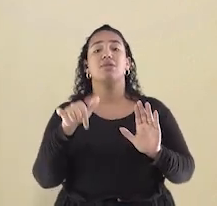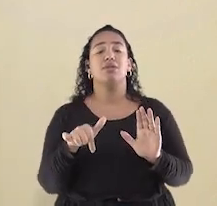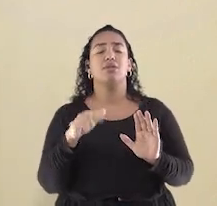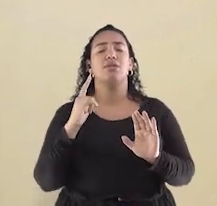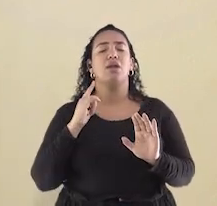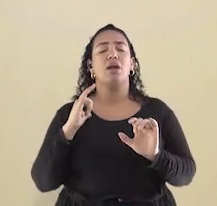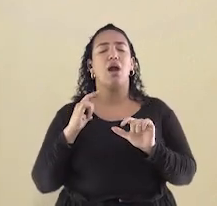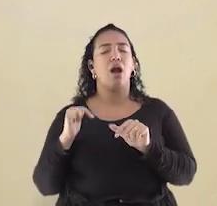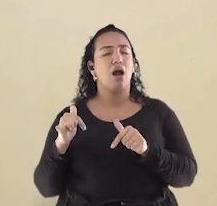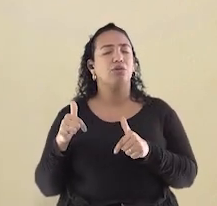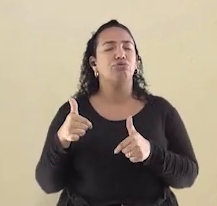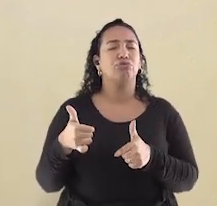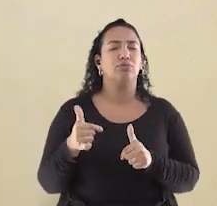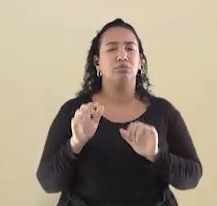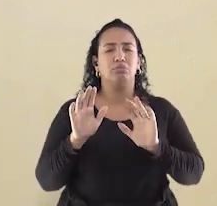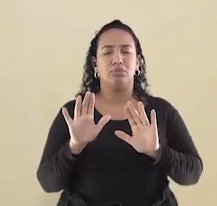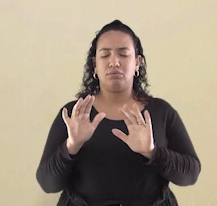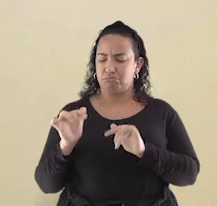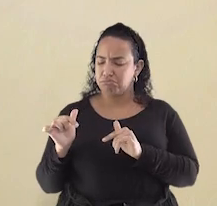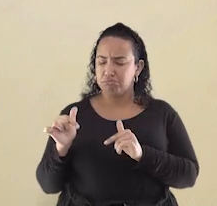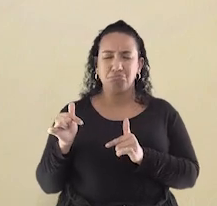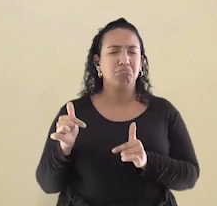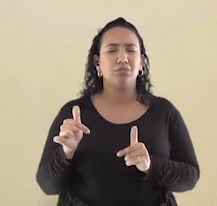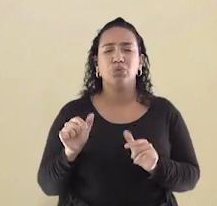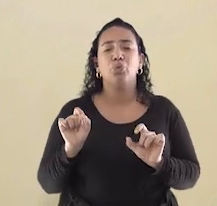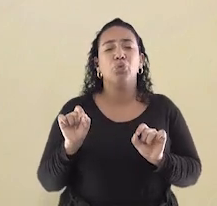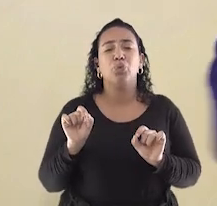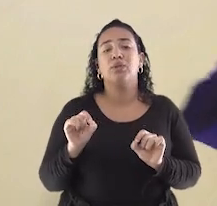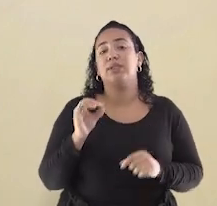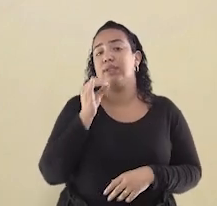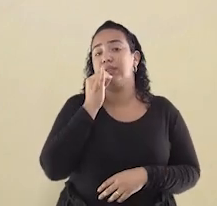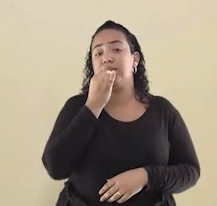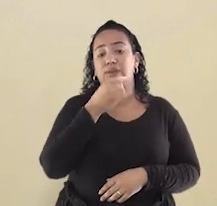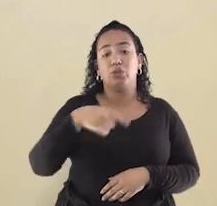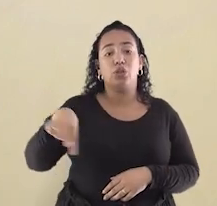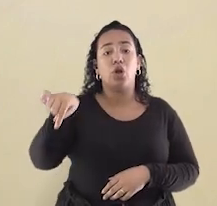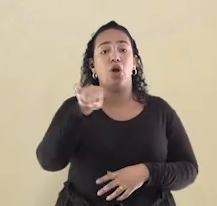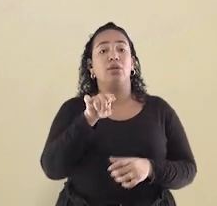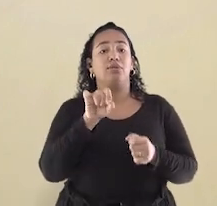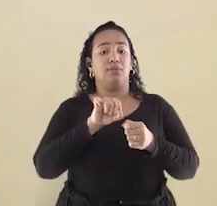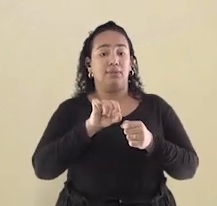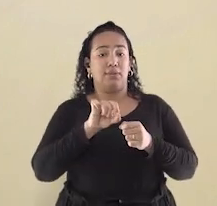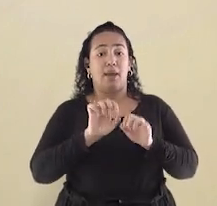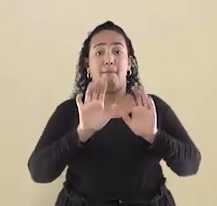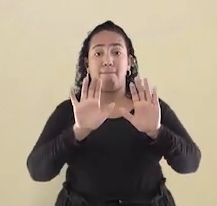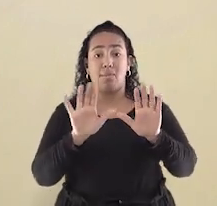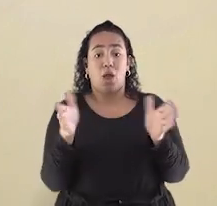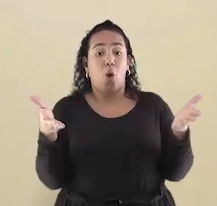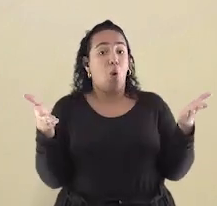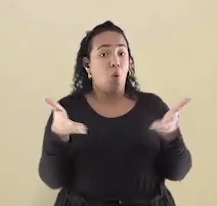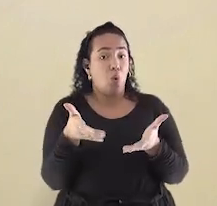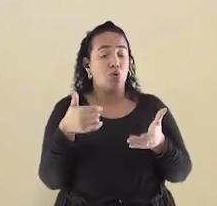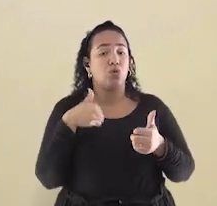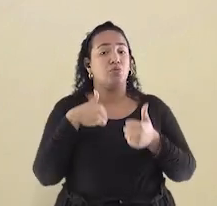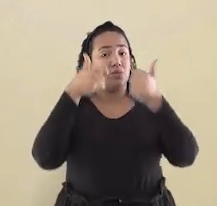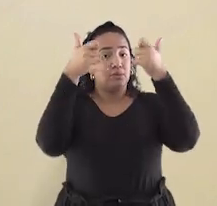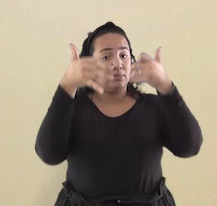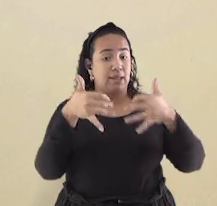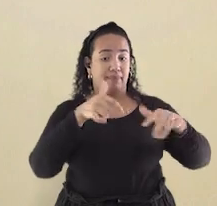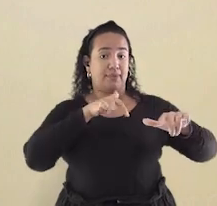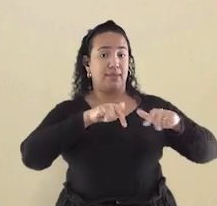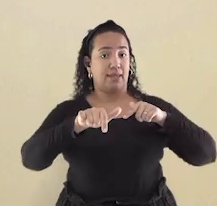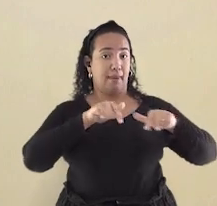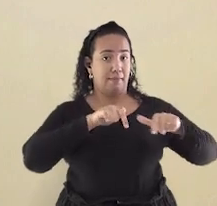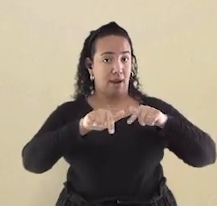essas atividades? Bom, são coisas que fazemos, mas aqui vamos falar mais de atividades de trabalho,